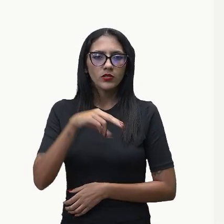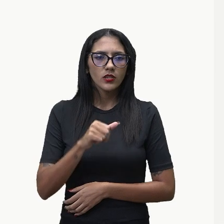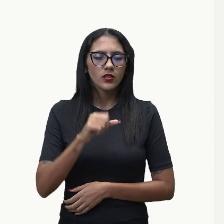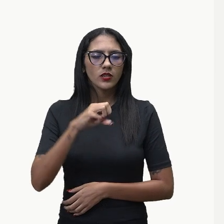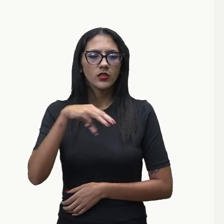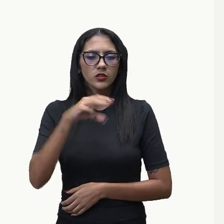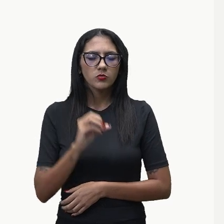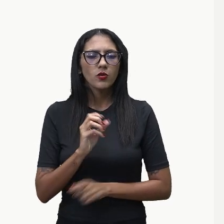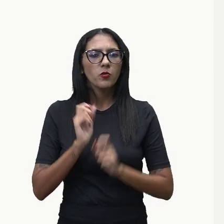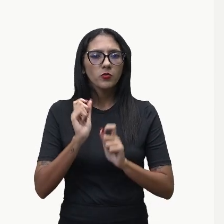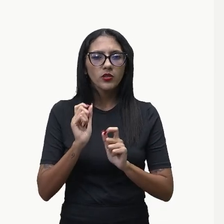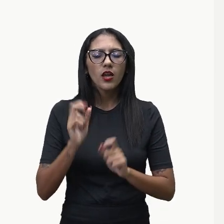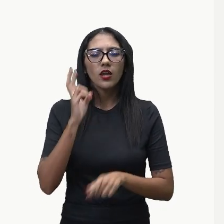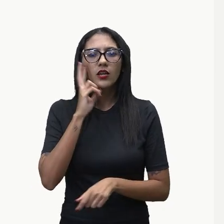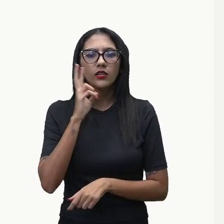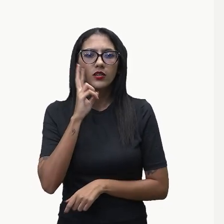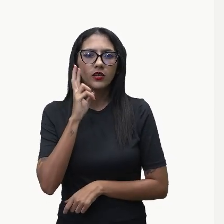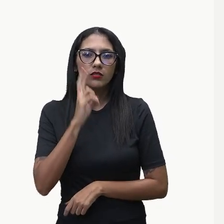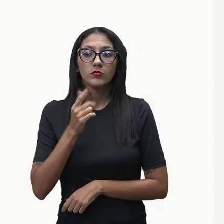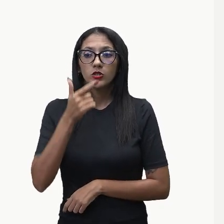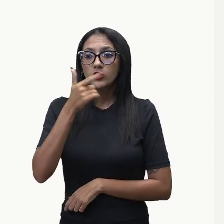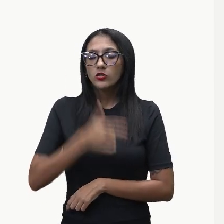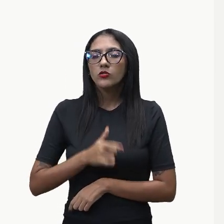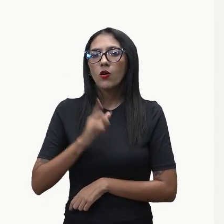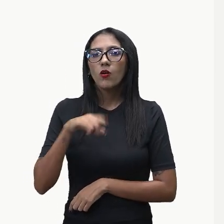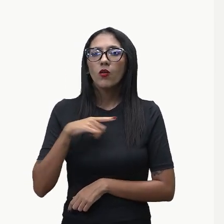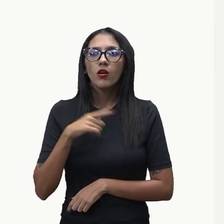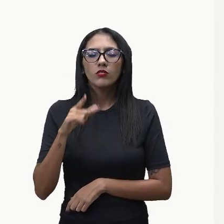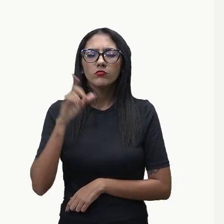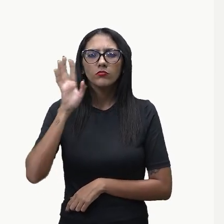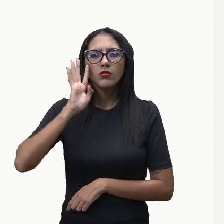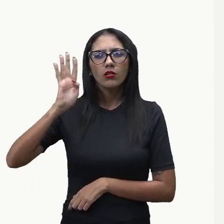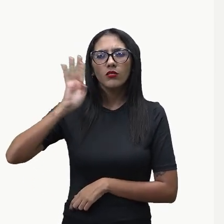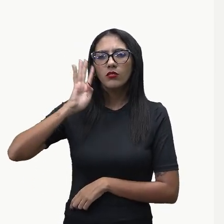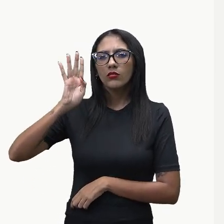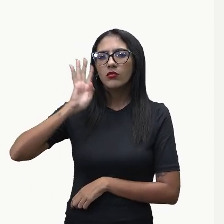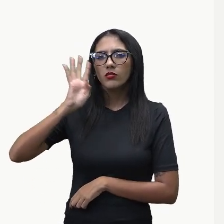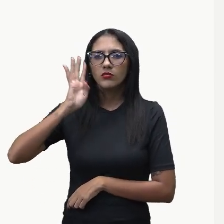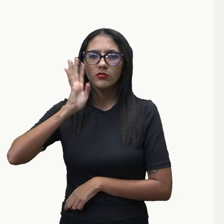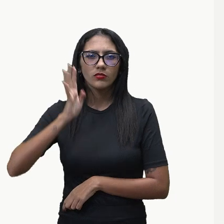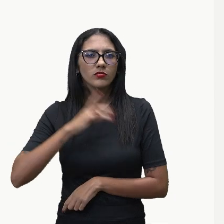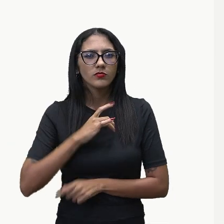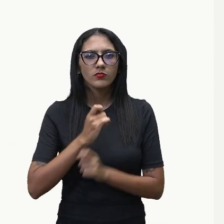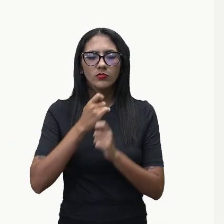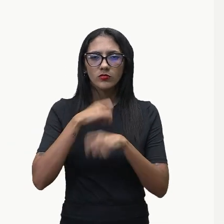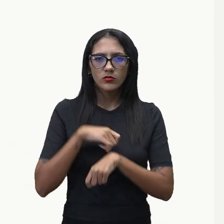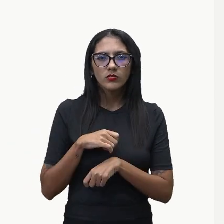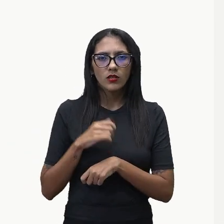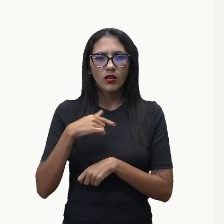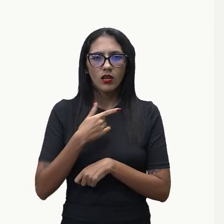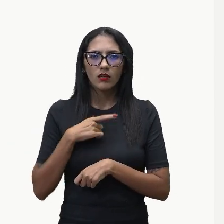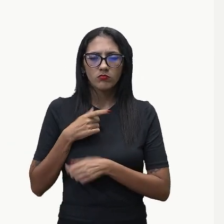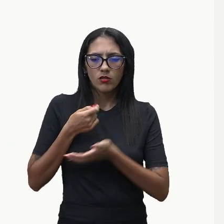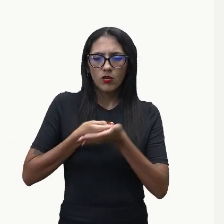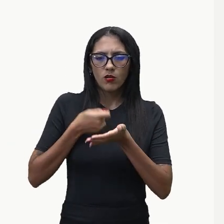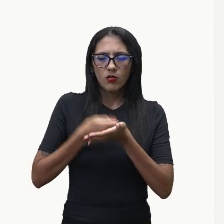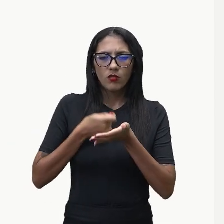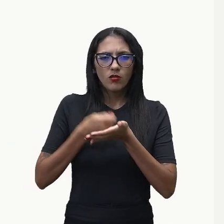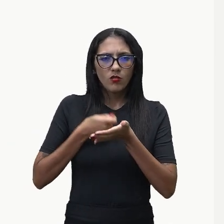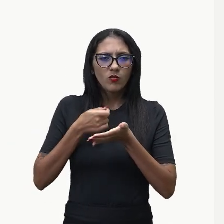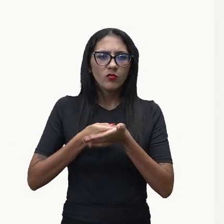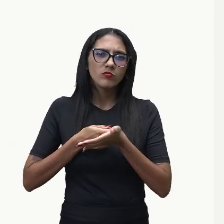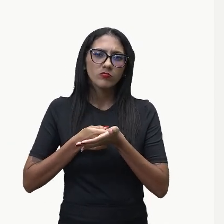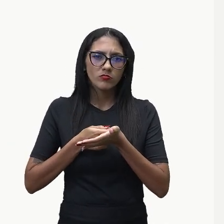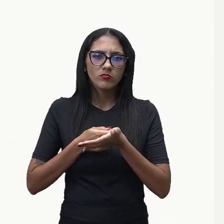do mar, desse sonho que é almejado, ou seja, que se buscou alcançar exatamente como